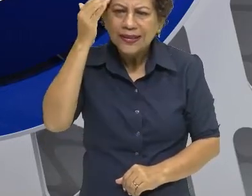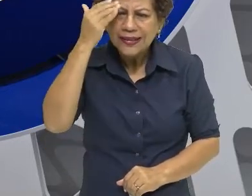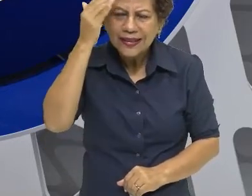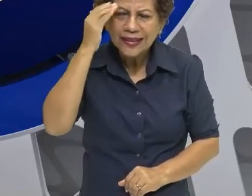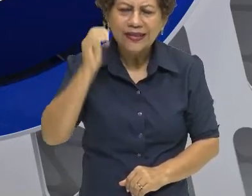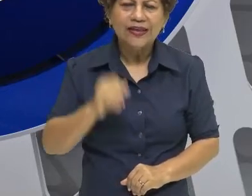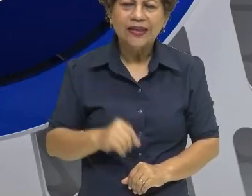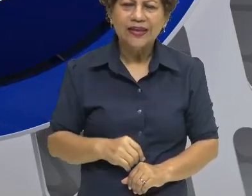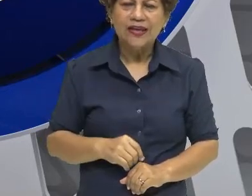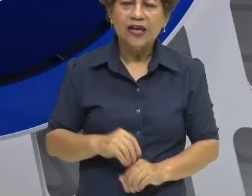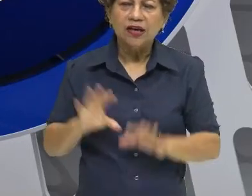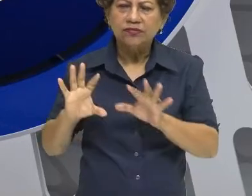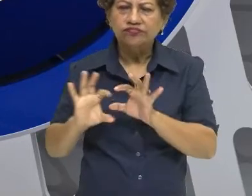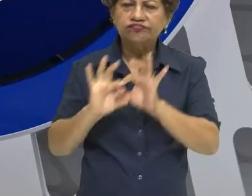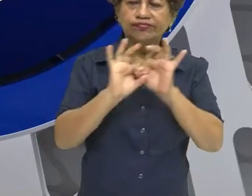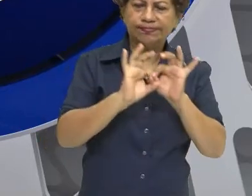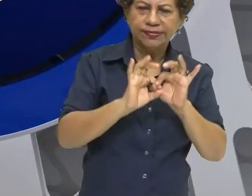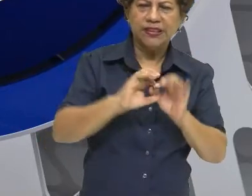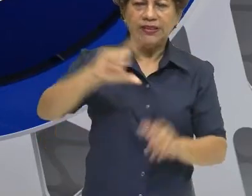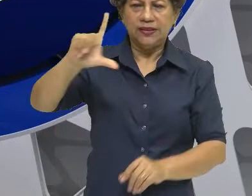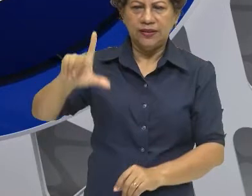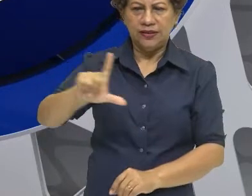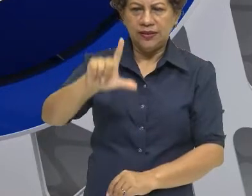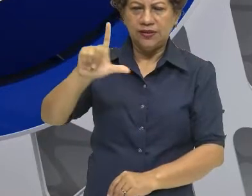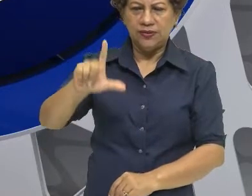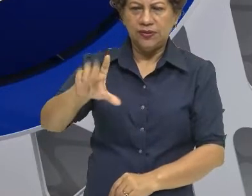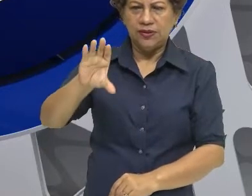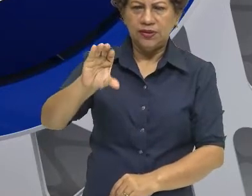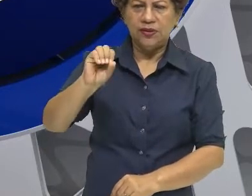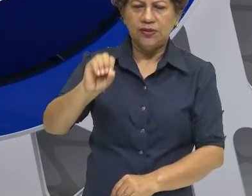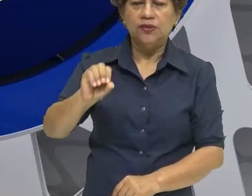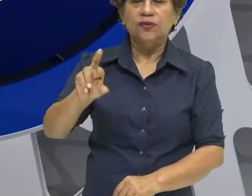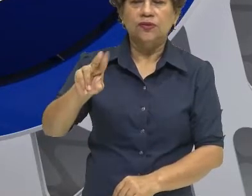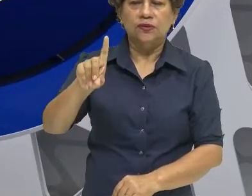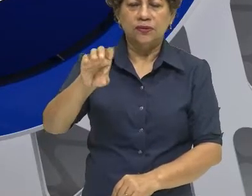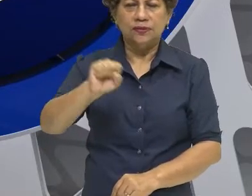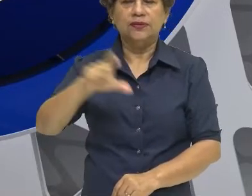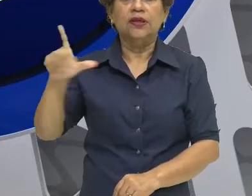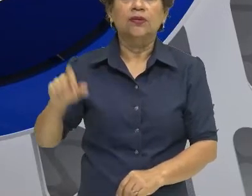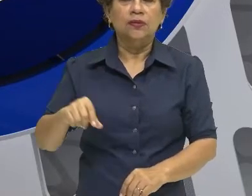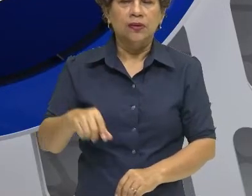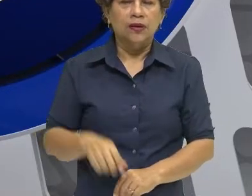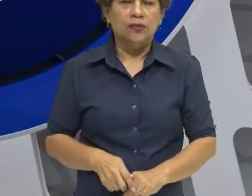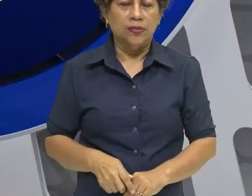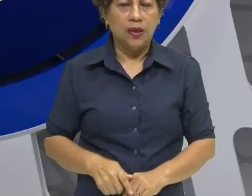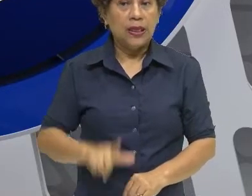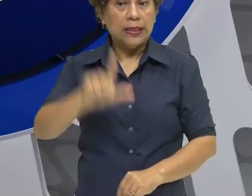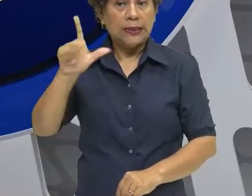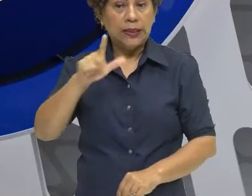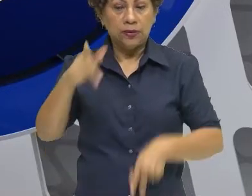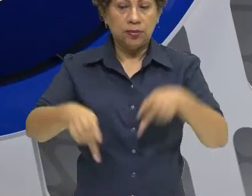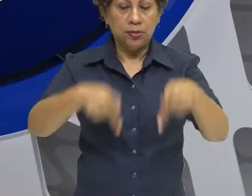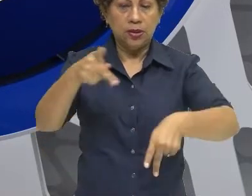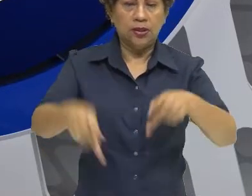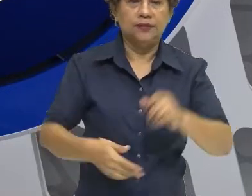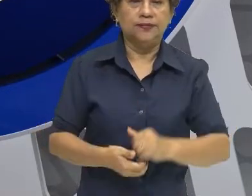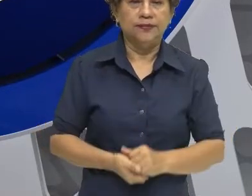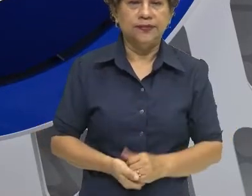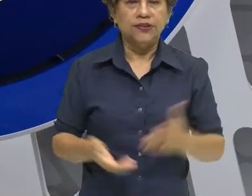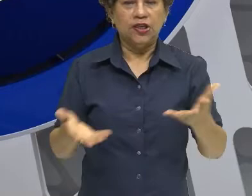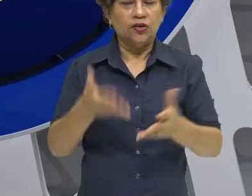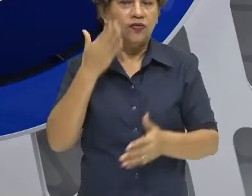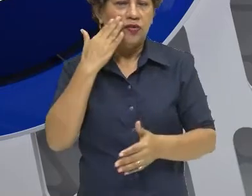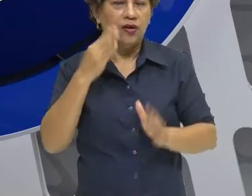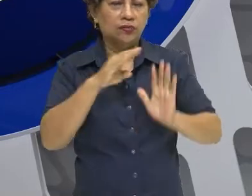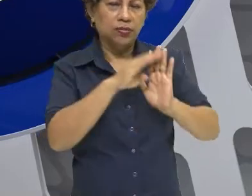o contexto, né, dessa literatura de cordel. É uma literatura popular. Vamos ver agora um trechinho do cordel, O Testamento do Cachorro,